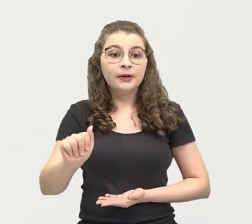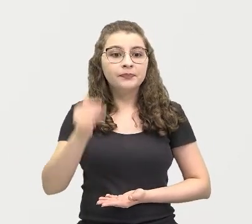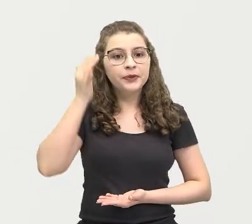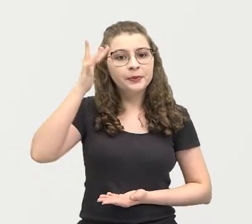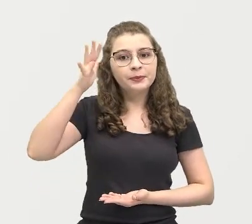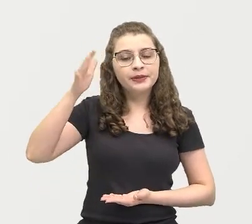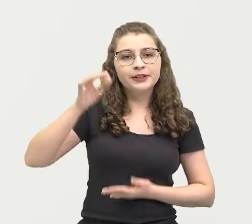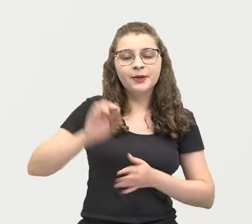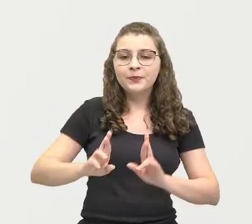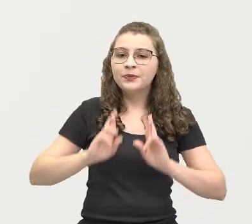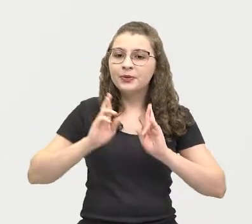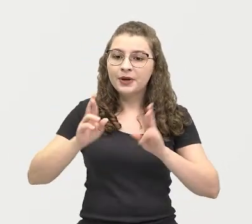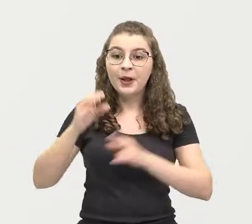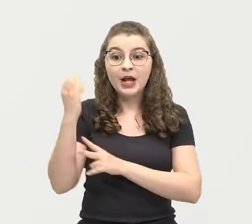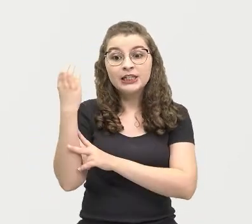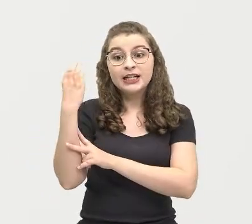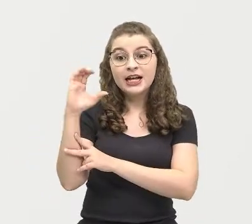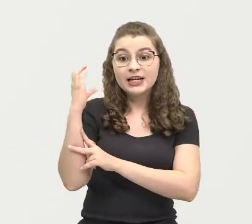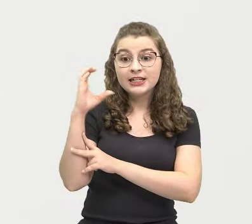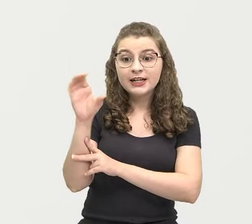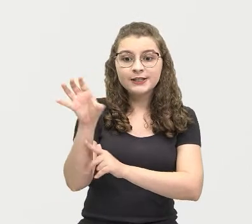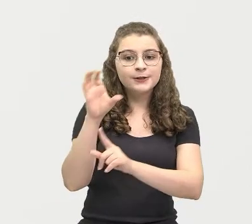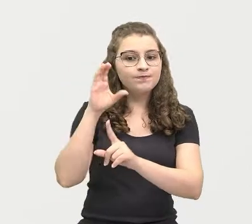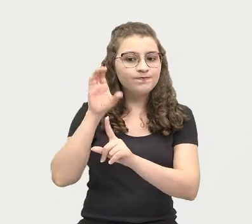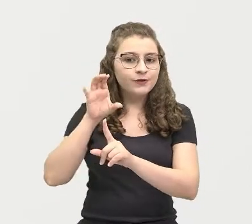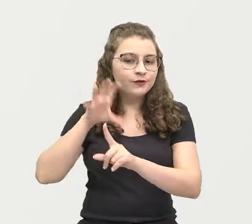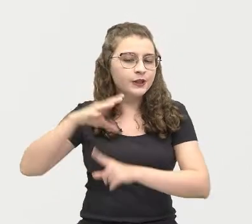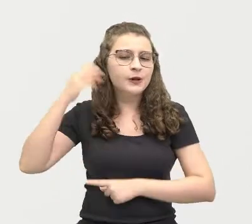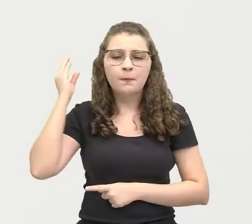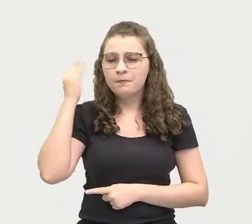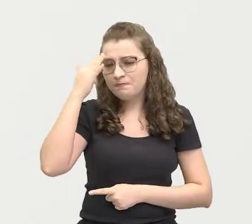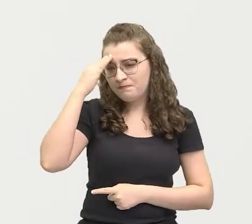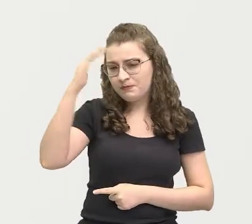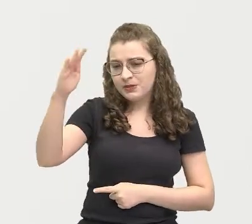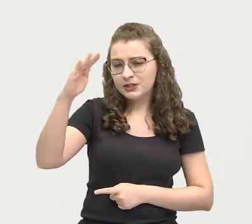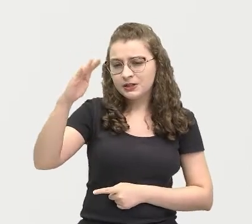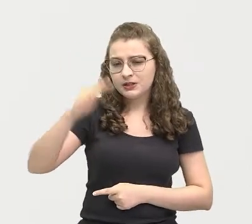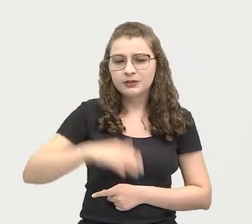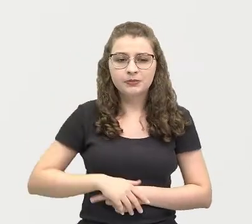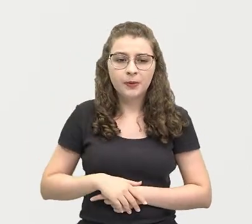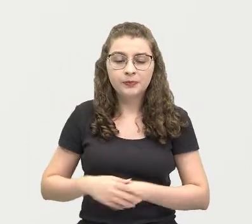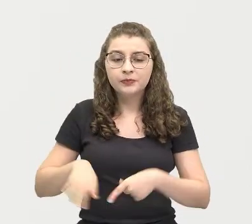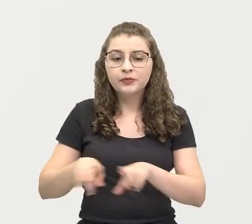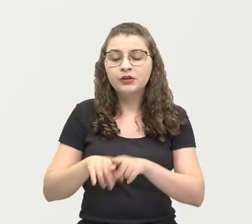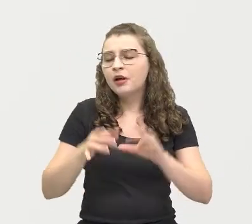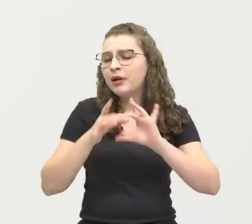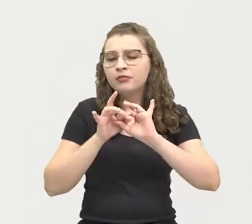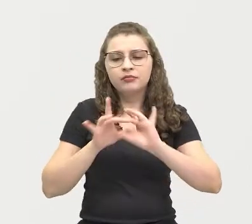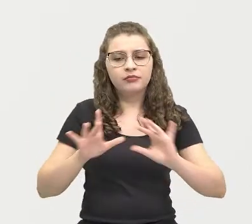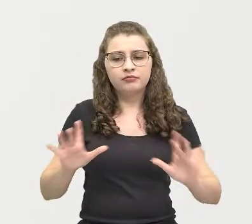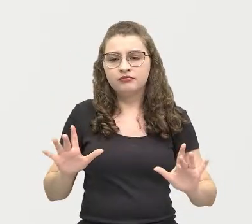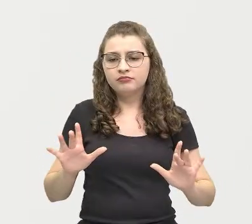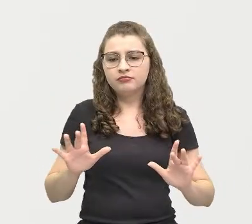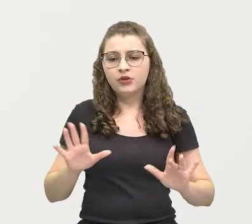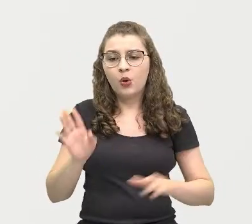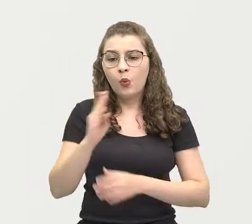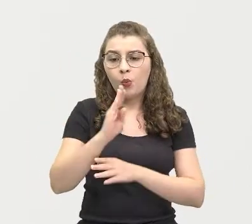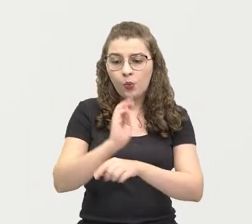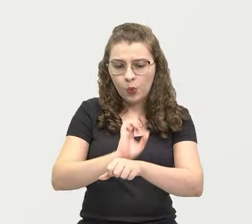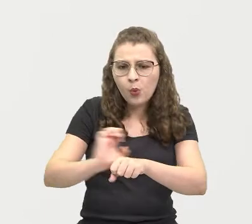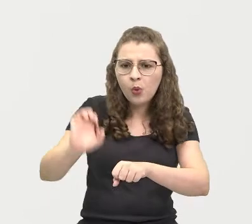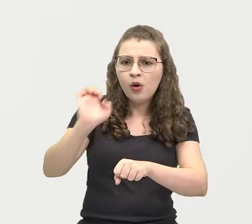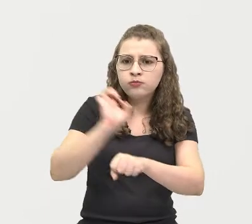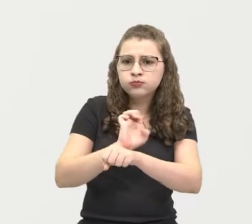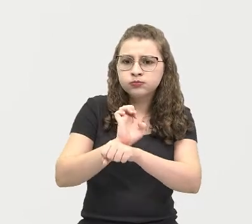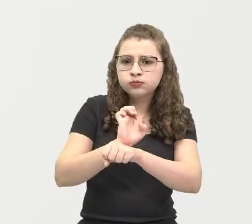uma mentalidade onde a ciência é o que é importante, uma mentalidade liberal, ou seja, o Estado ele não